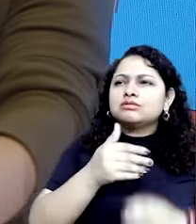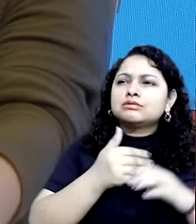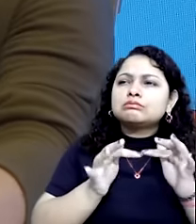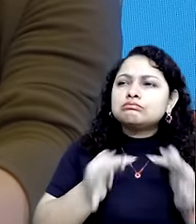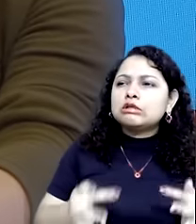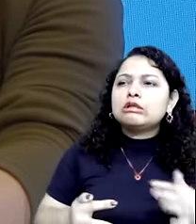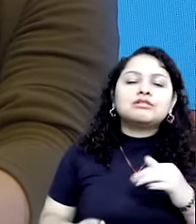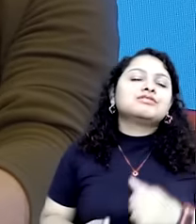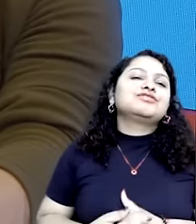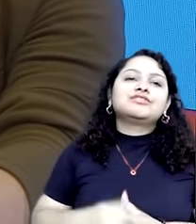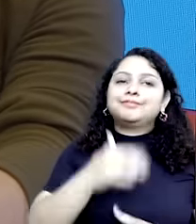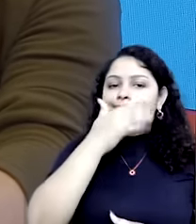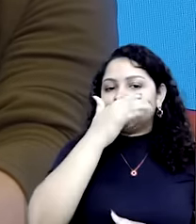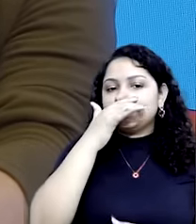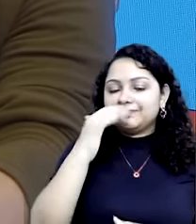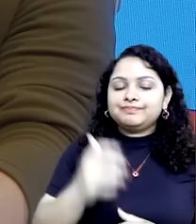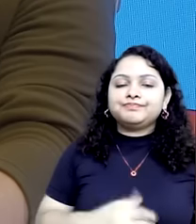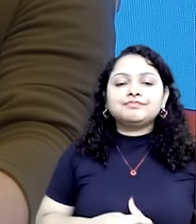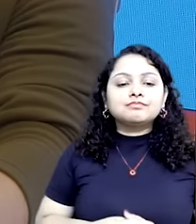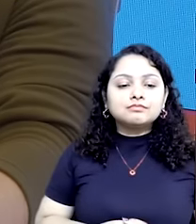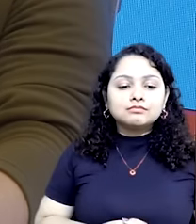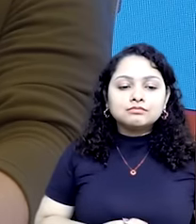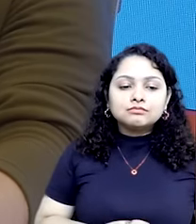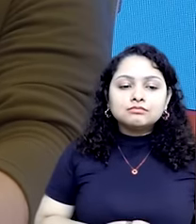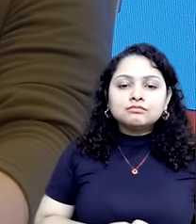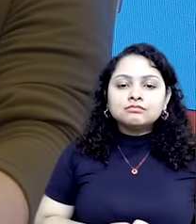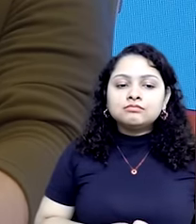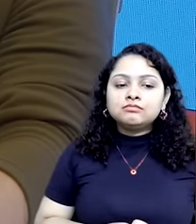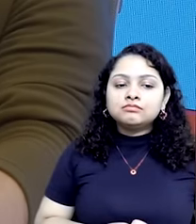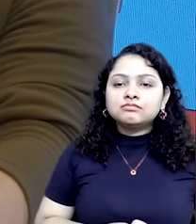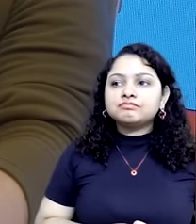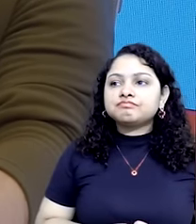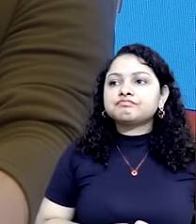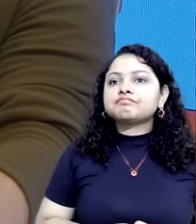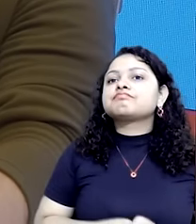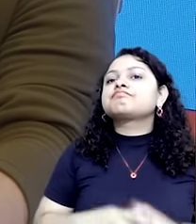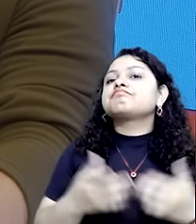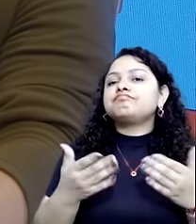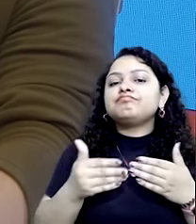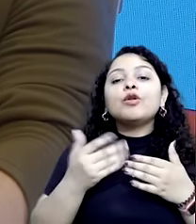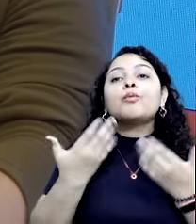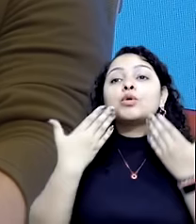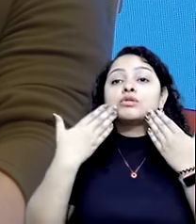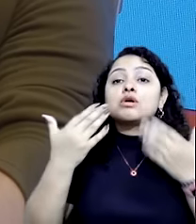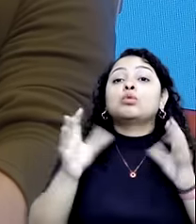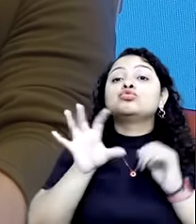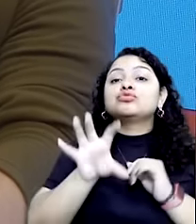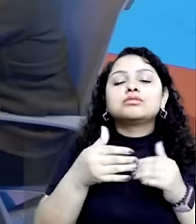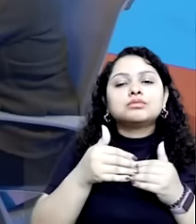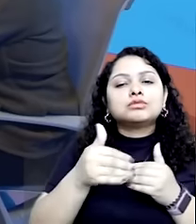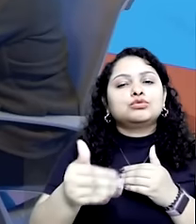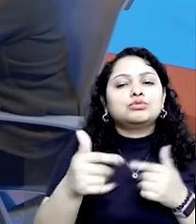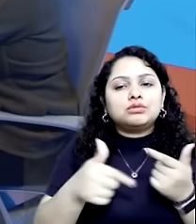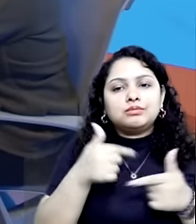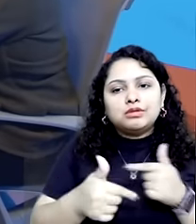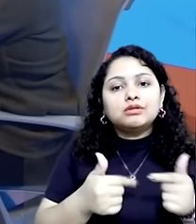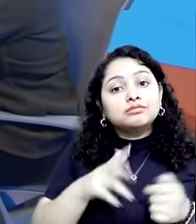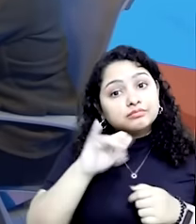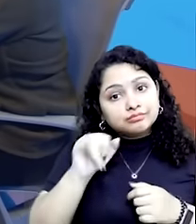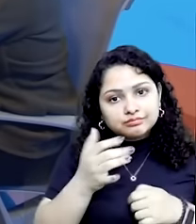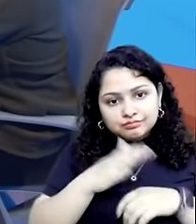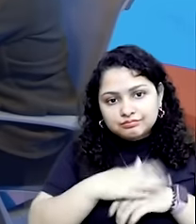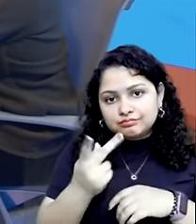poder contratar um profissional um fotógrafo profissional eu vou mostrar mas tudo surgiu daqui Começou assim é legal exato E aproveitando o gancho né dessa